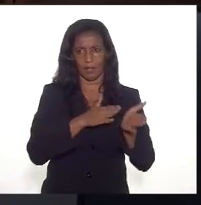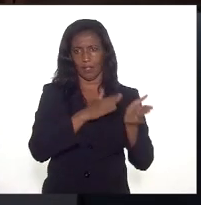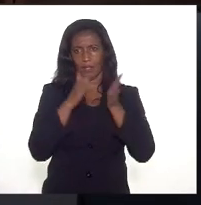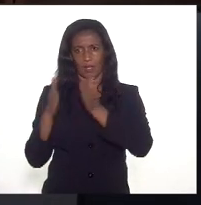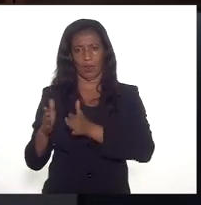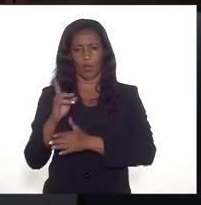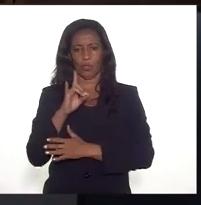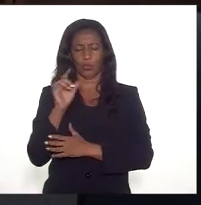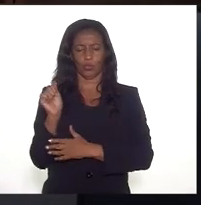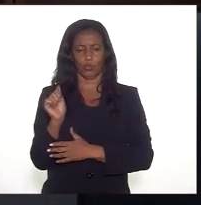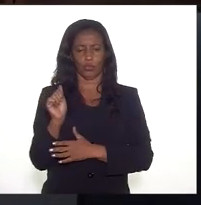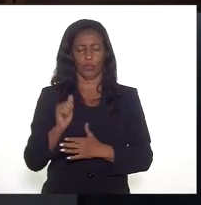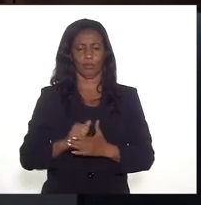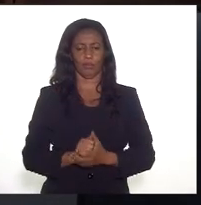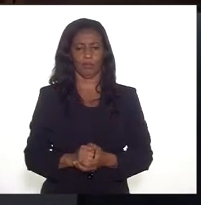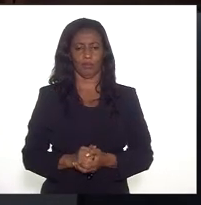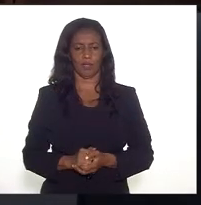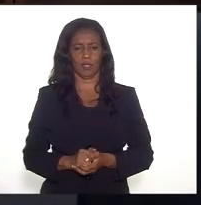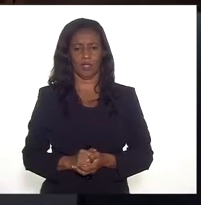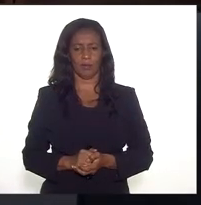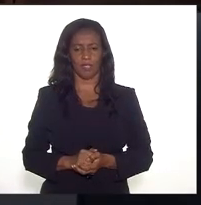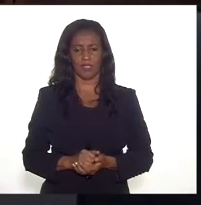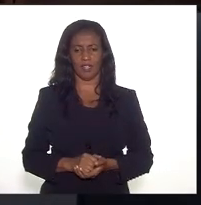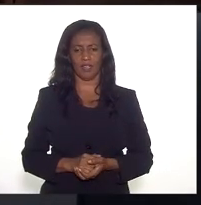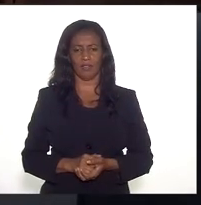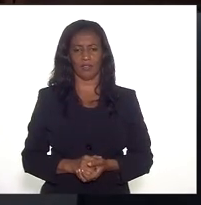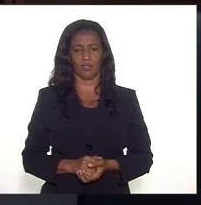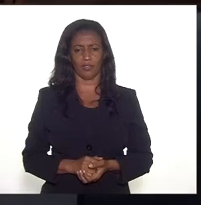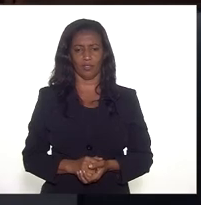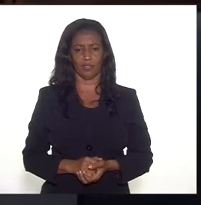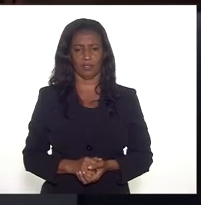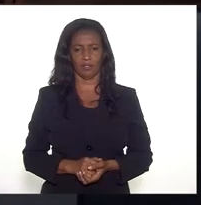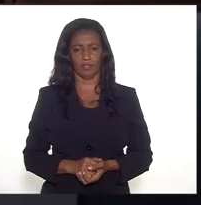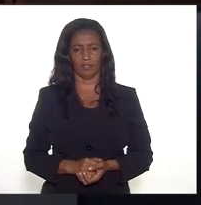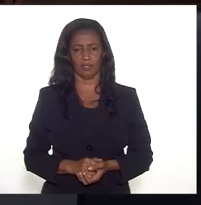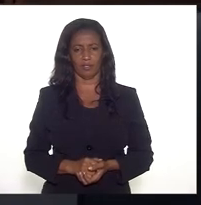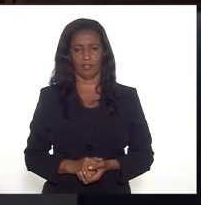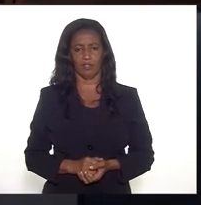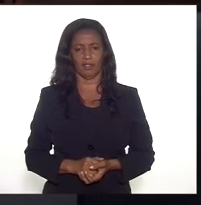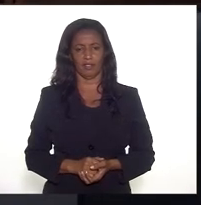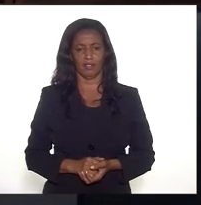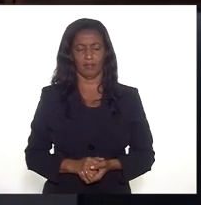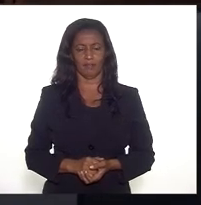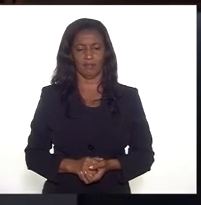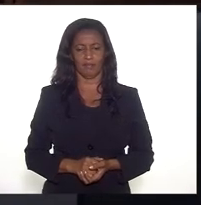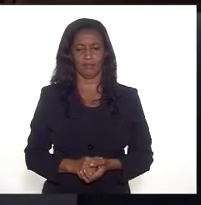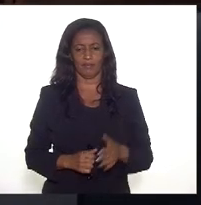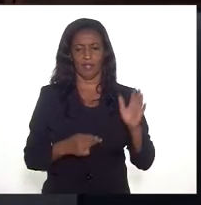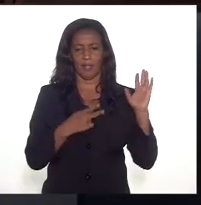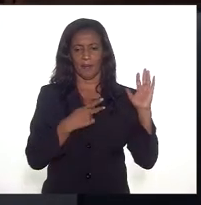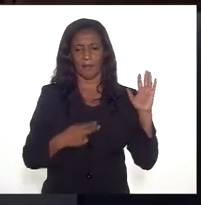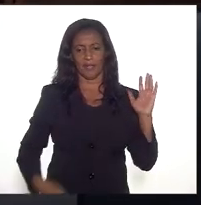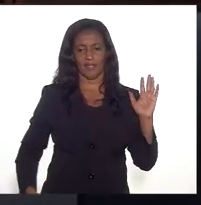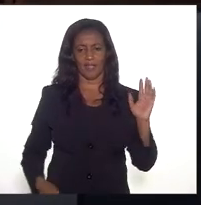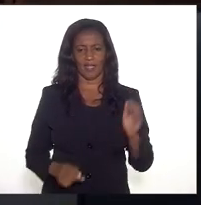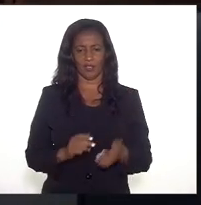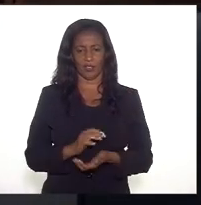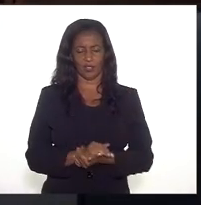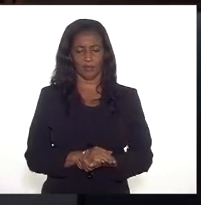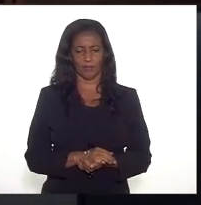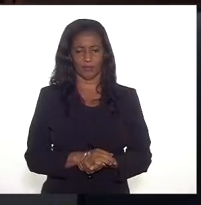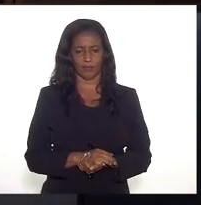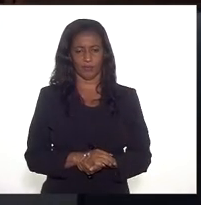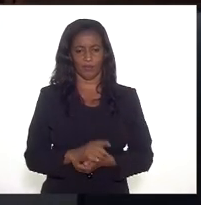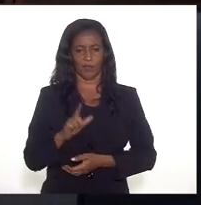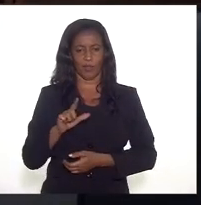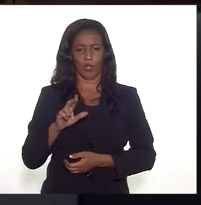presidência, dá por encerrada. Presidente, a... Antes, porém, deputada... Eu pedi declaração de voto, presidente, também. É verdade.